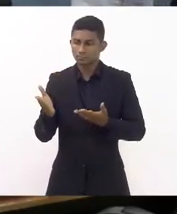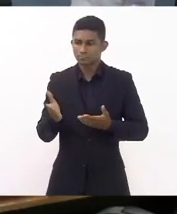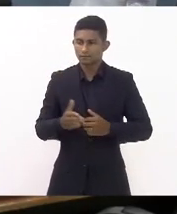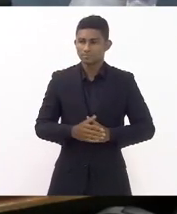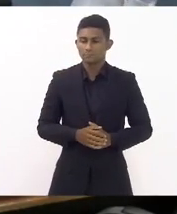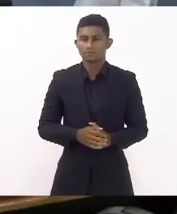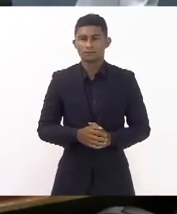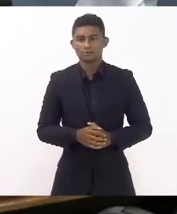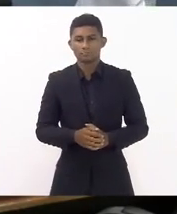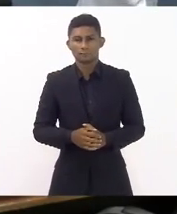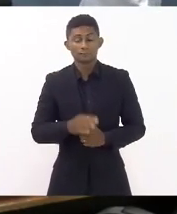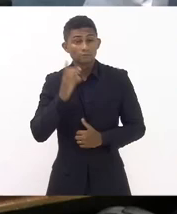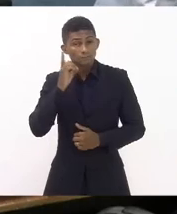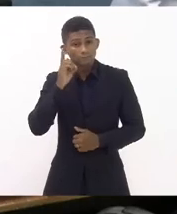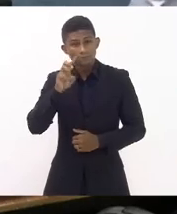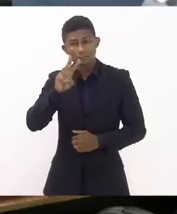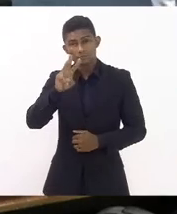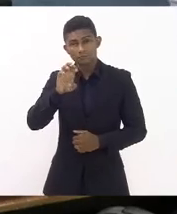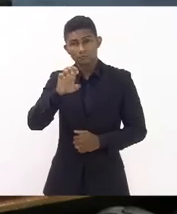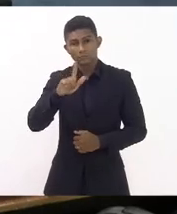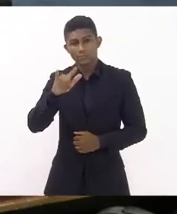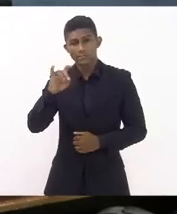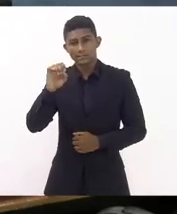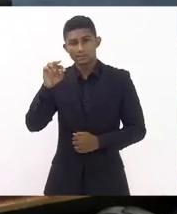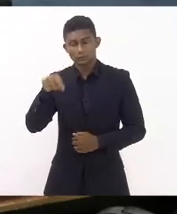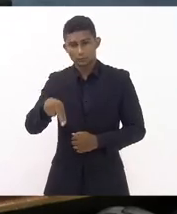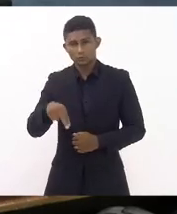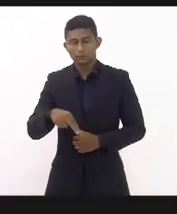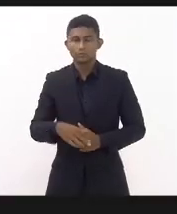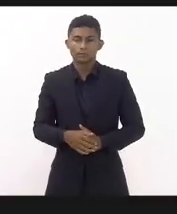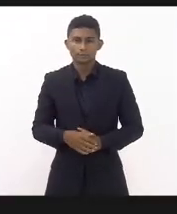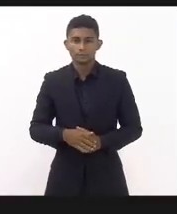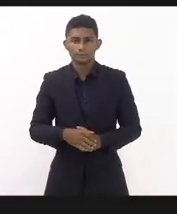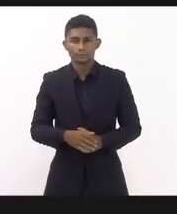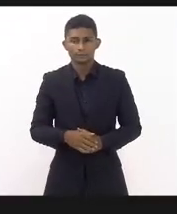Deputada Rosane Félix, deputado Wellington José.